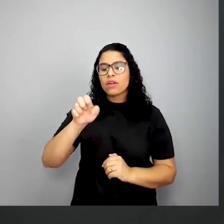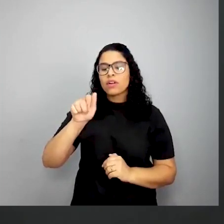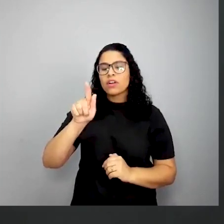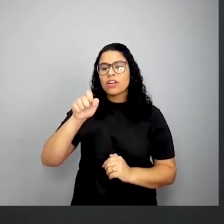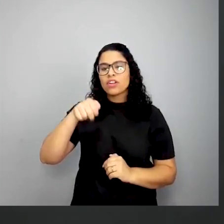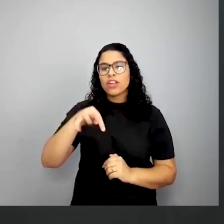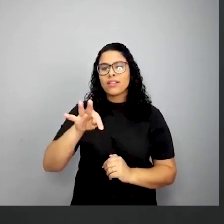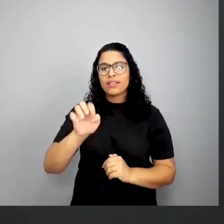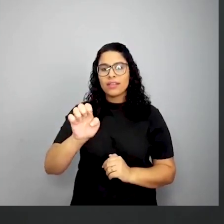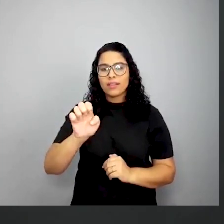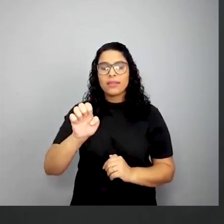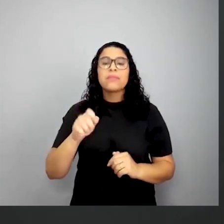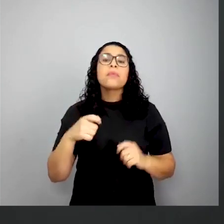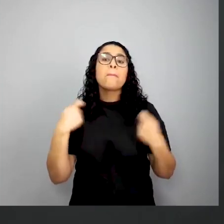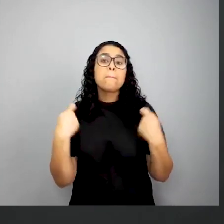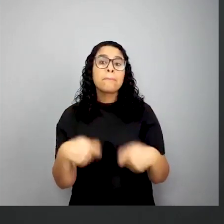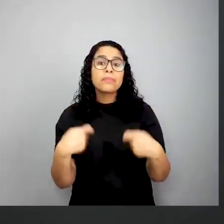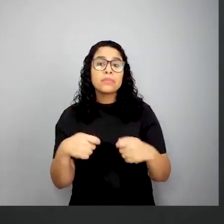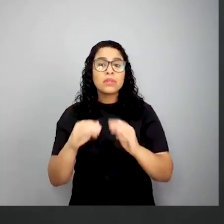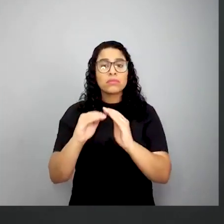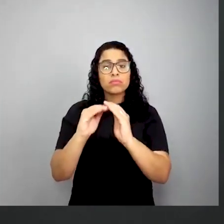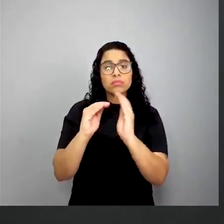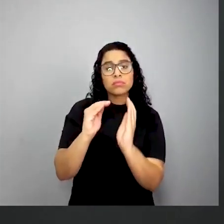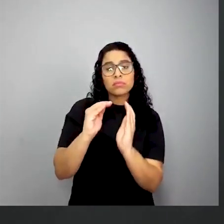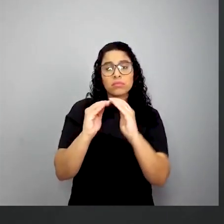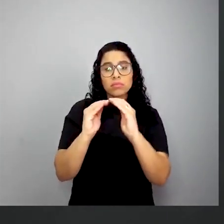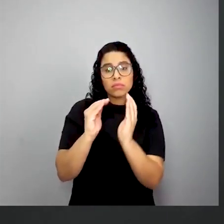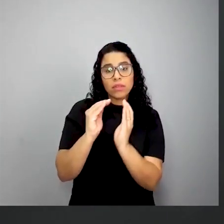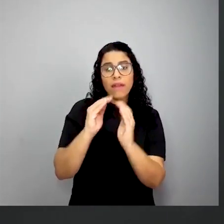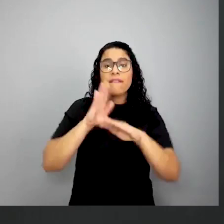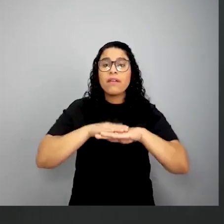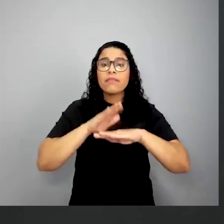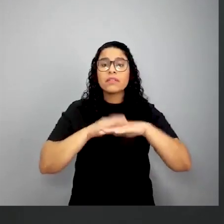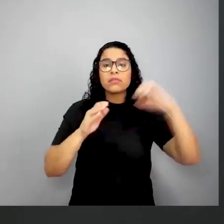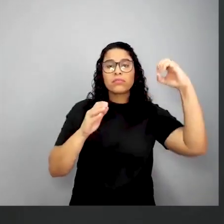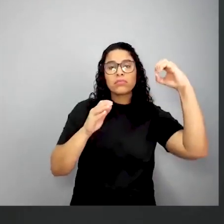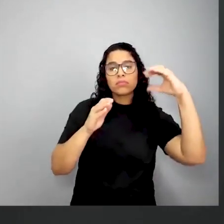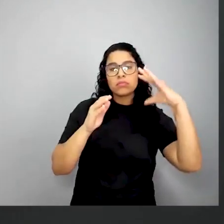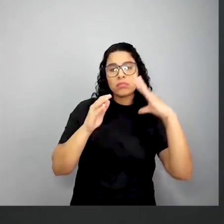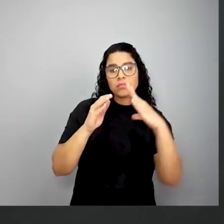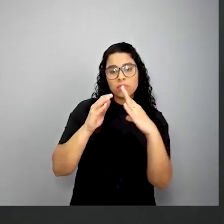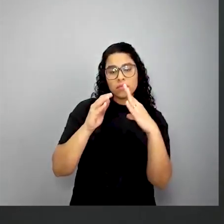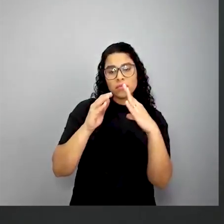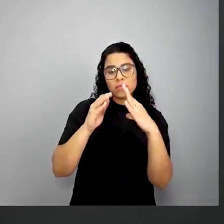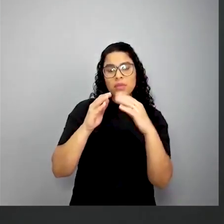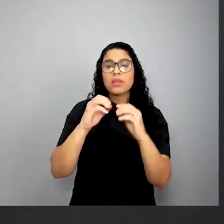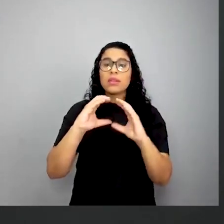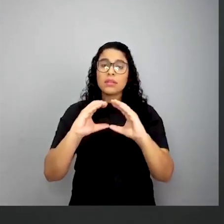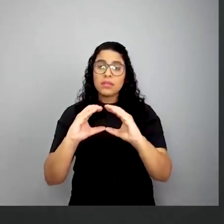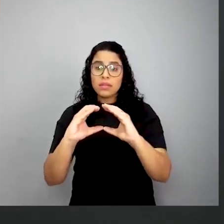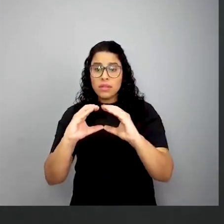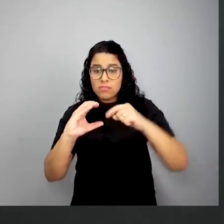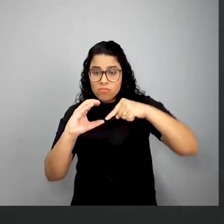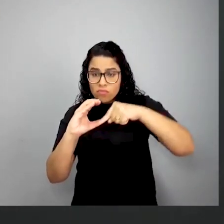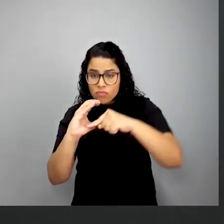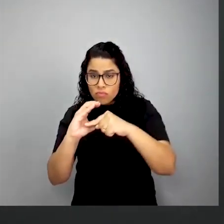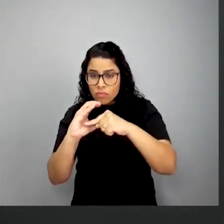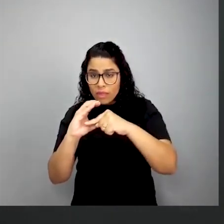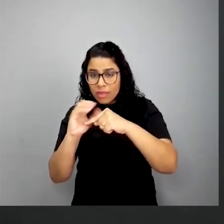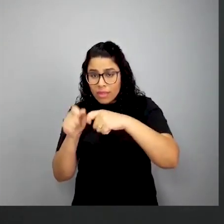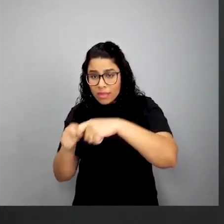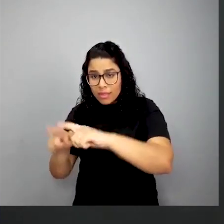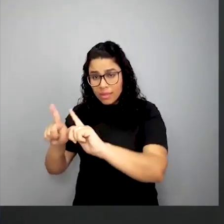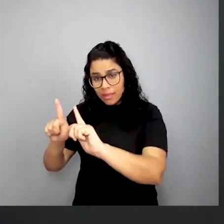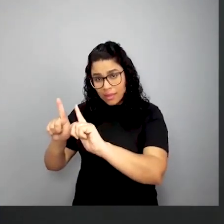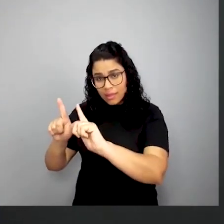vai convergir esses raios, ela vai fazer com que esses raios que estão convergindo, que estão se formando lá longe, se formem um pouco mais perto. Então, ó,